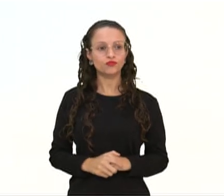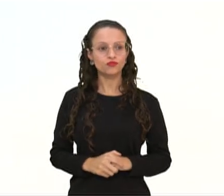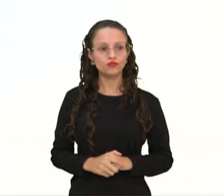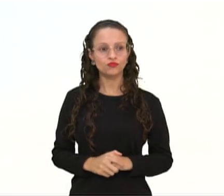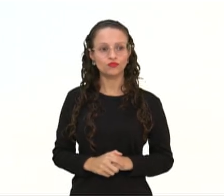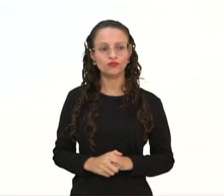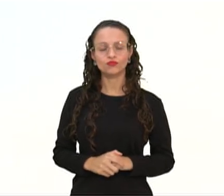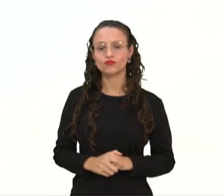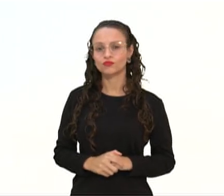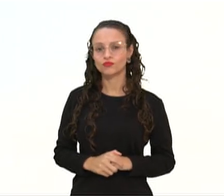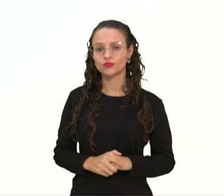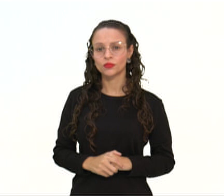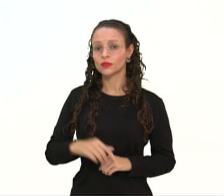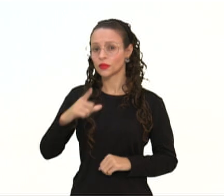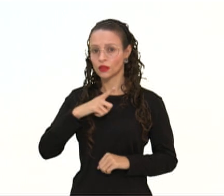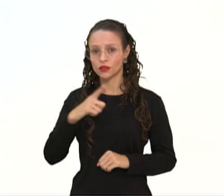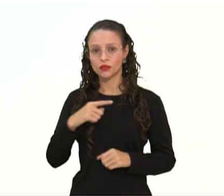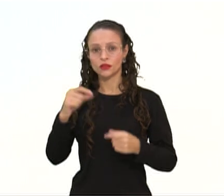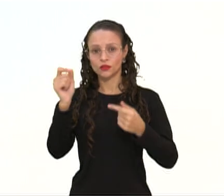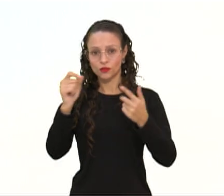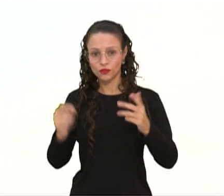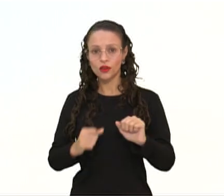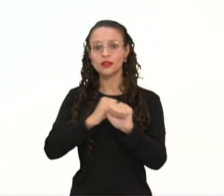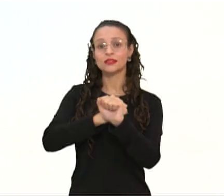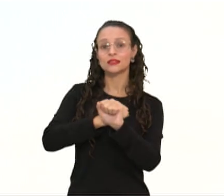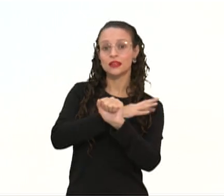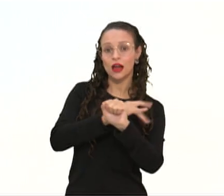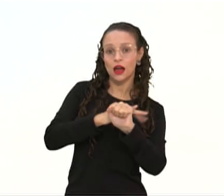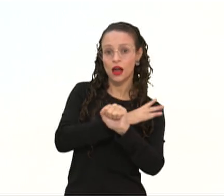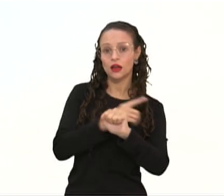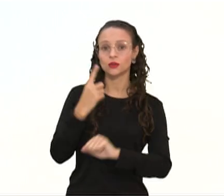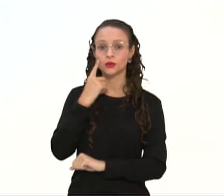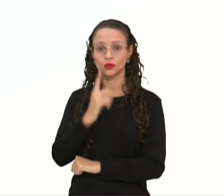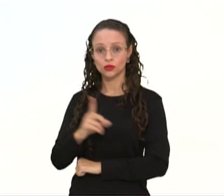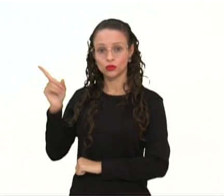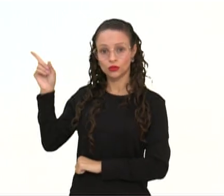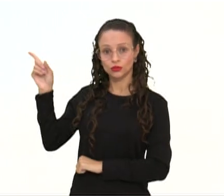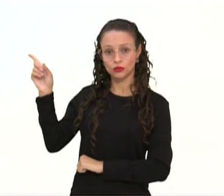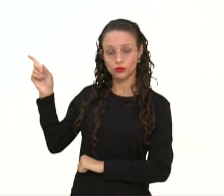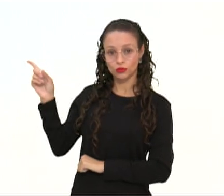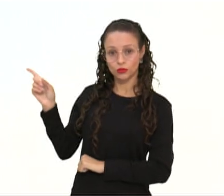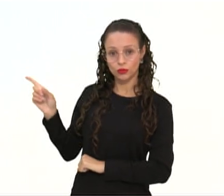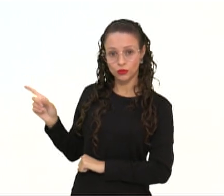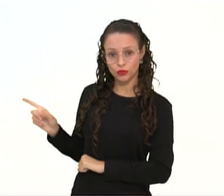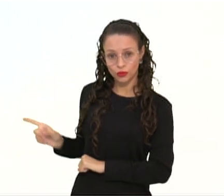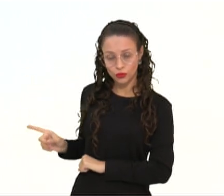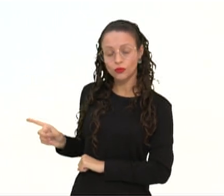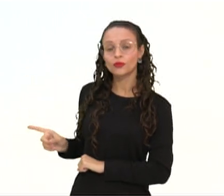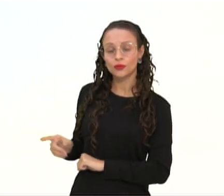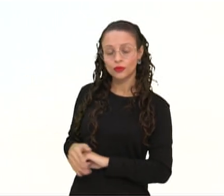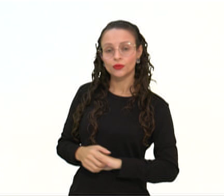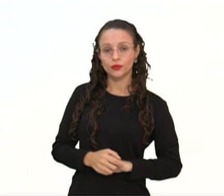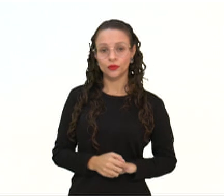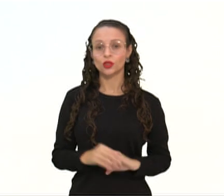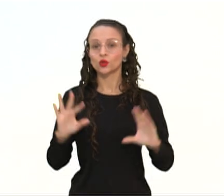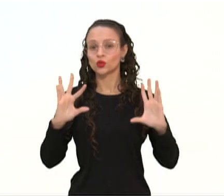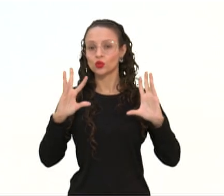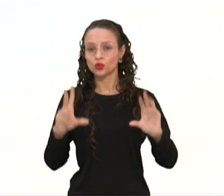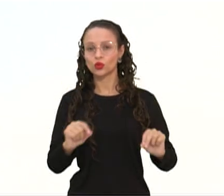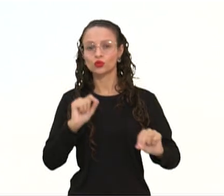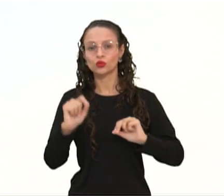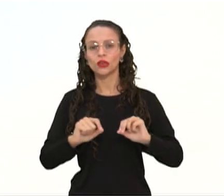o hidróxido de sódio e embaixo eu tenho o ácido sulfúrico e hidróxido de potássio. Todos eles